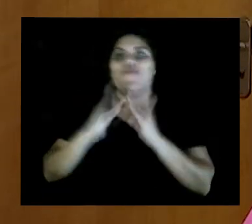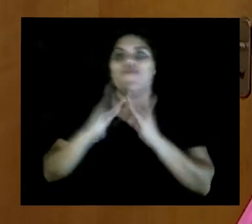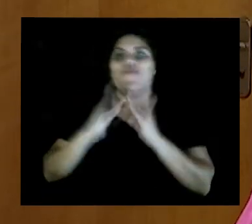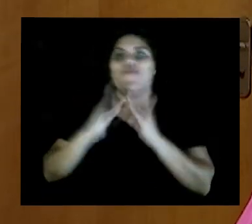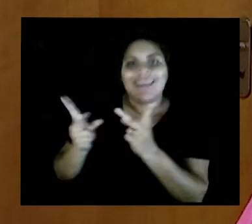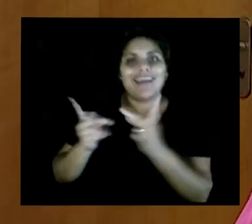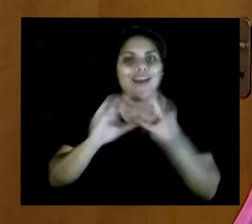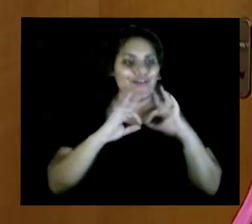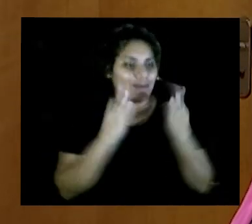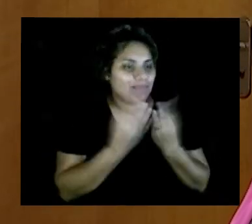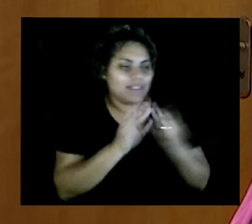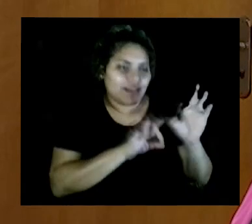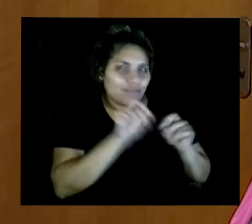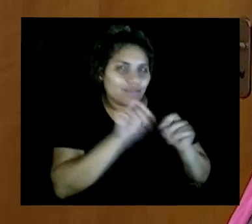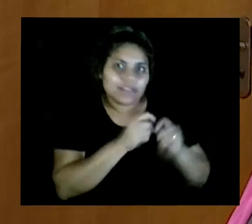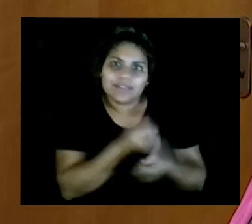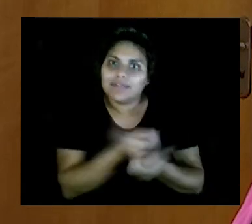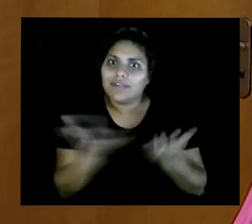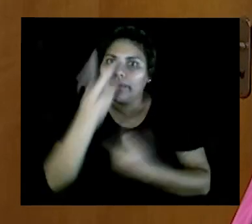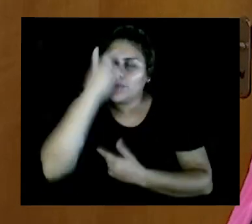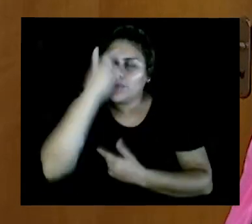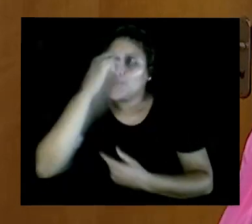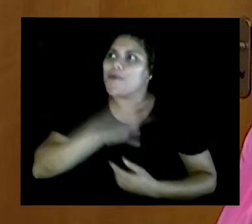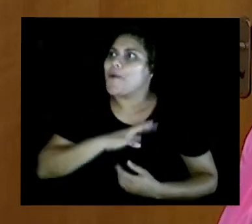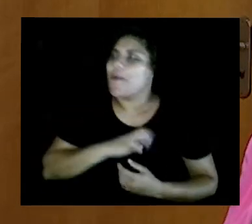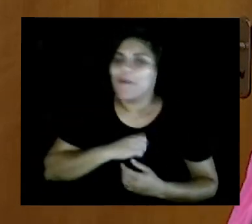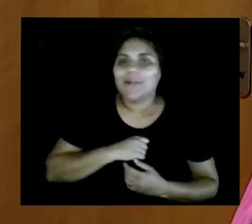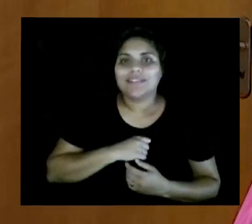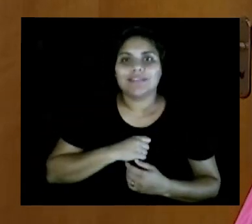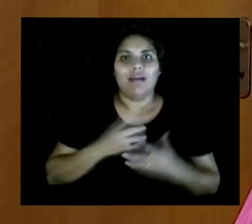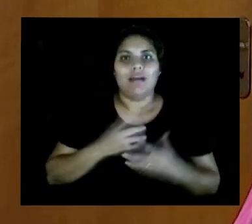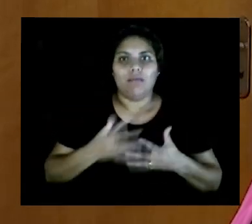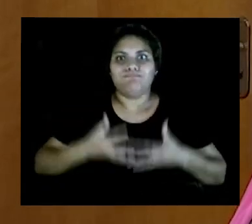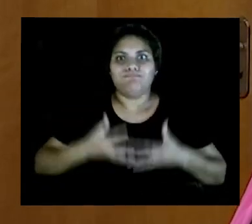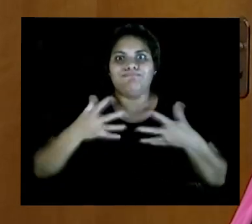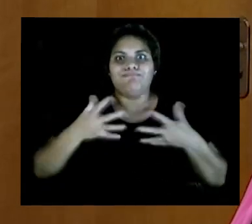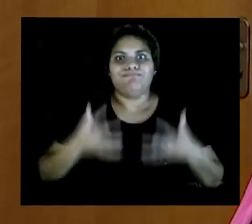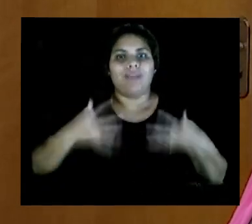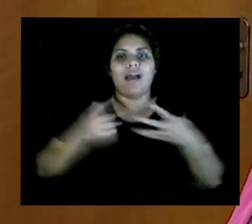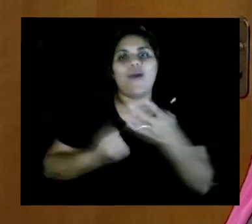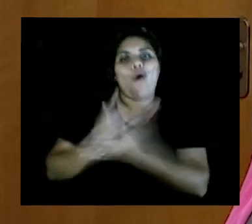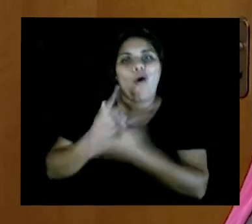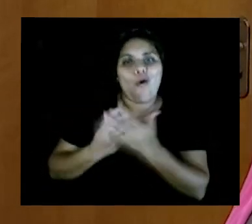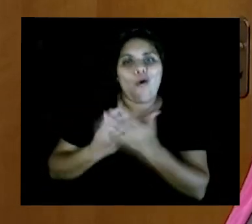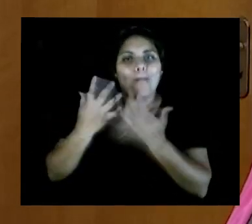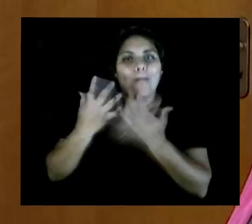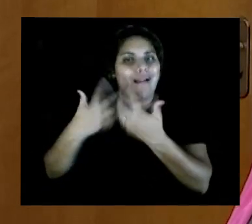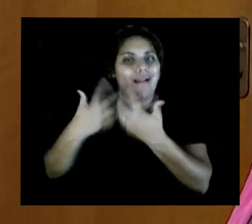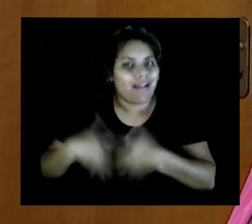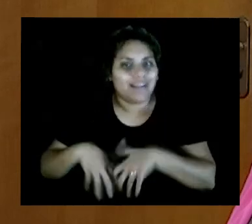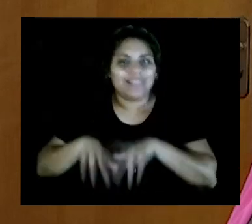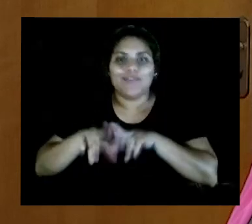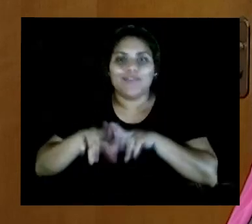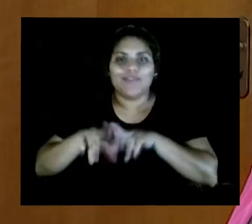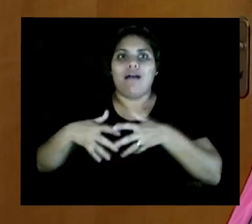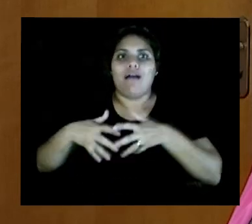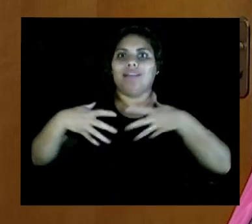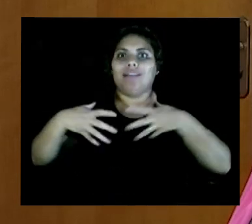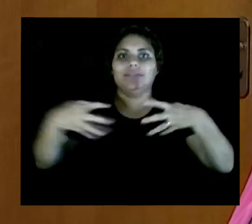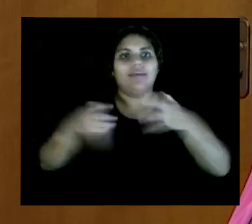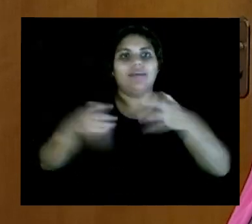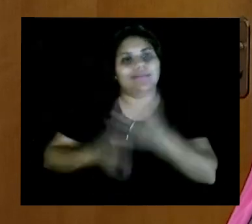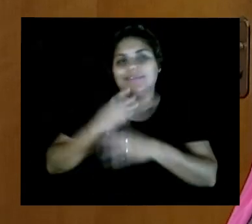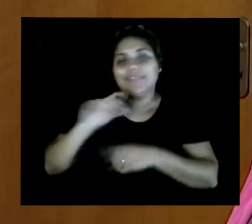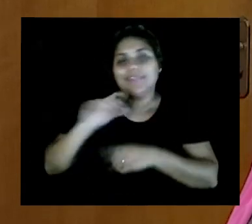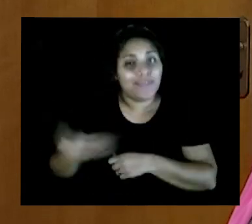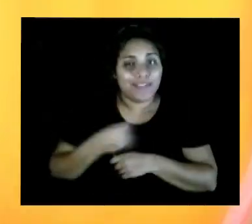pessoal gosta, e fala, vou começar a produzir num volume maior, ele adquire os primeiros equipamentos e ele vai